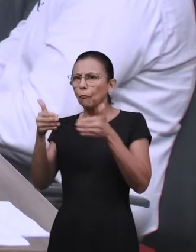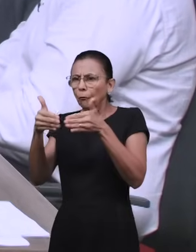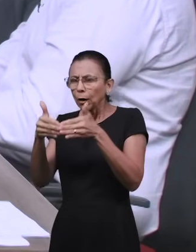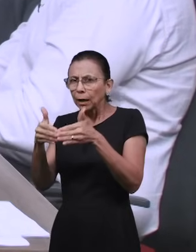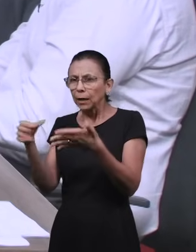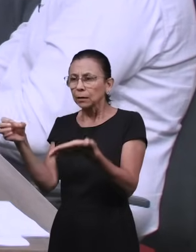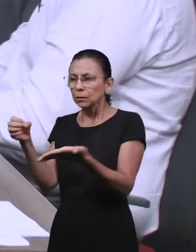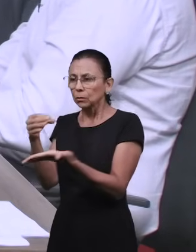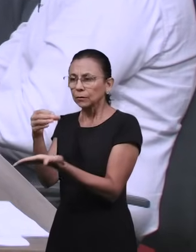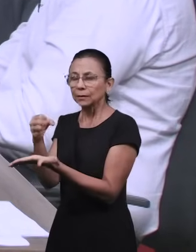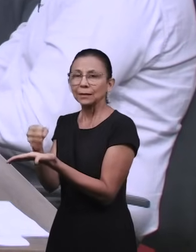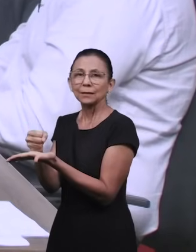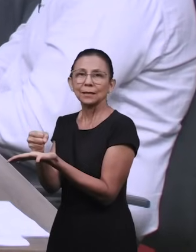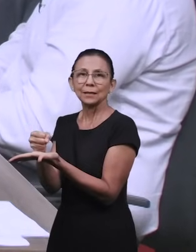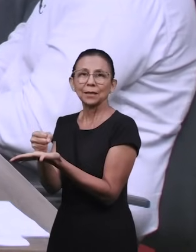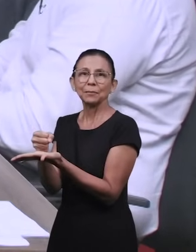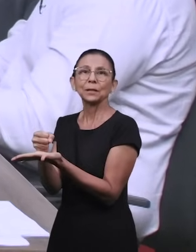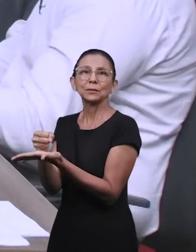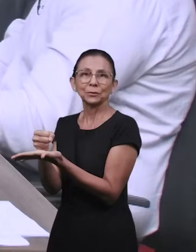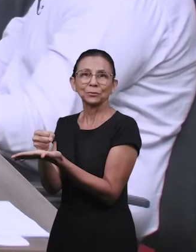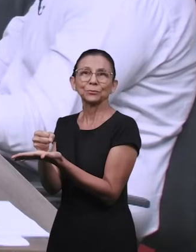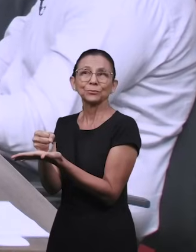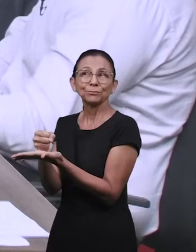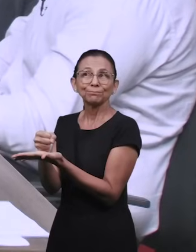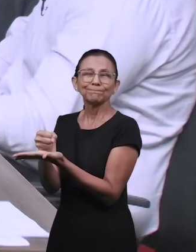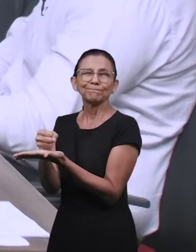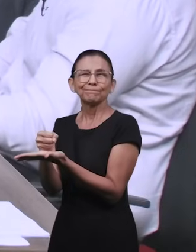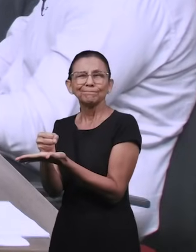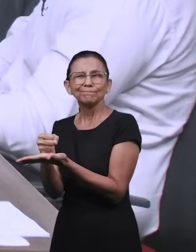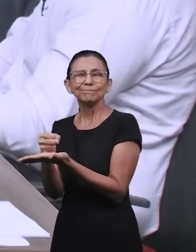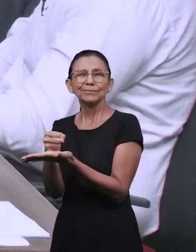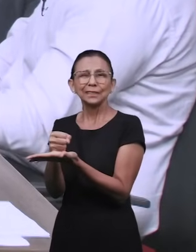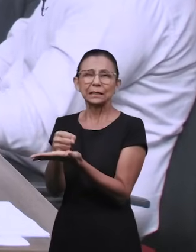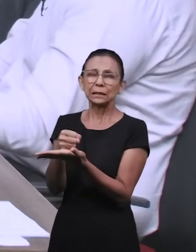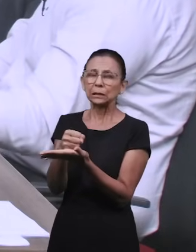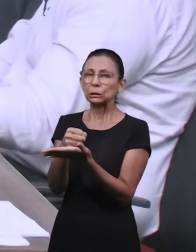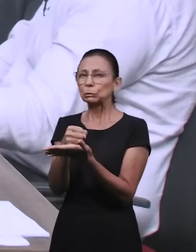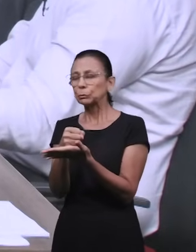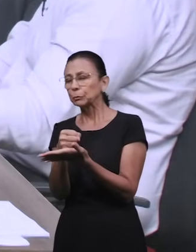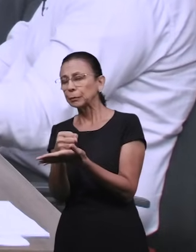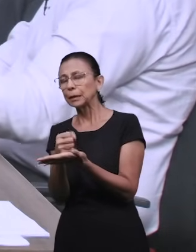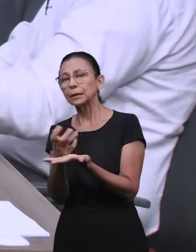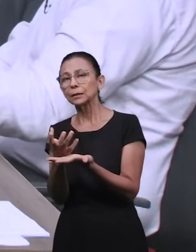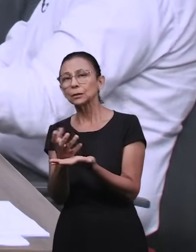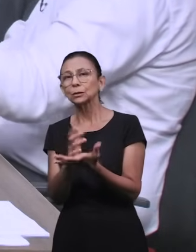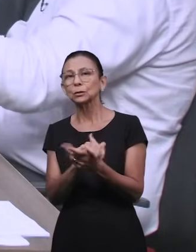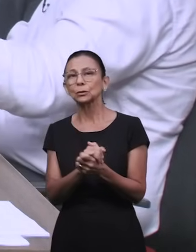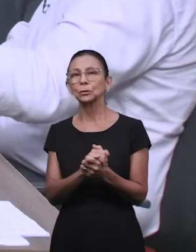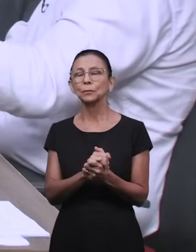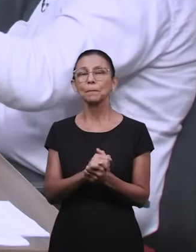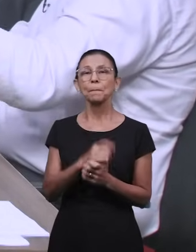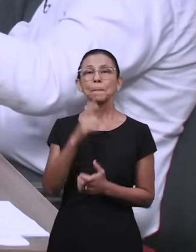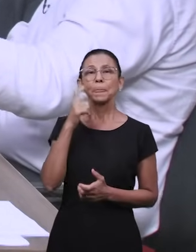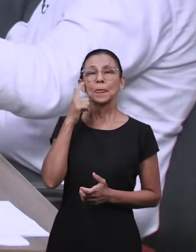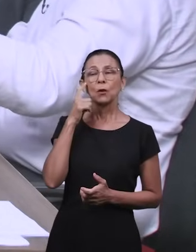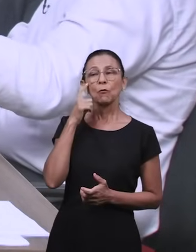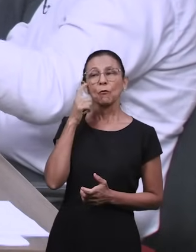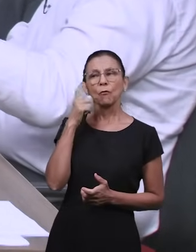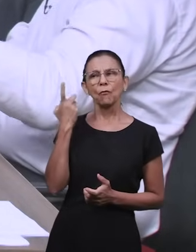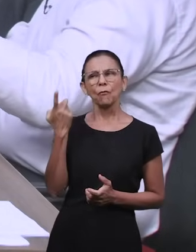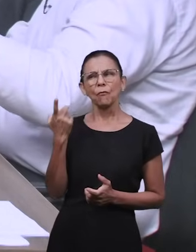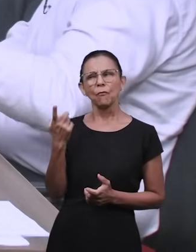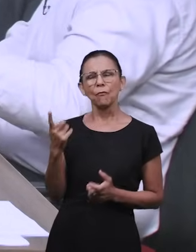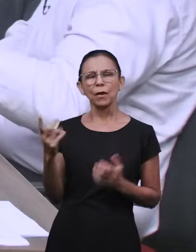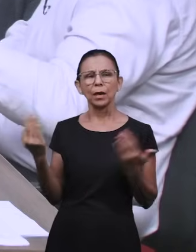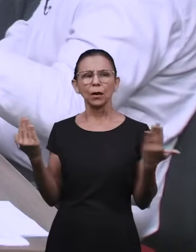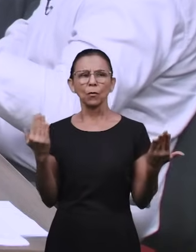Novo Testamento. E então buscaram a identificação dos mesmos atributos de